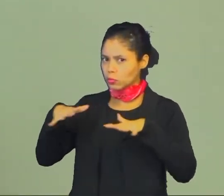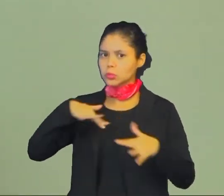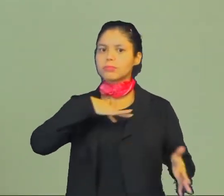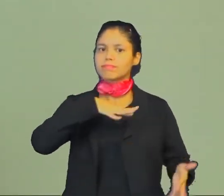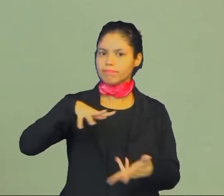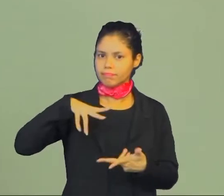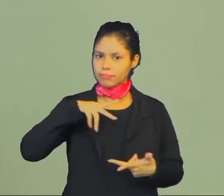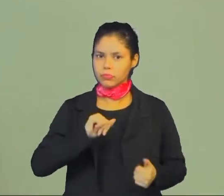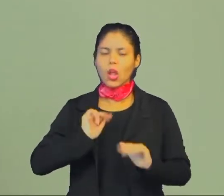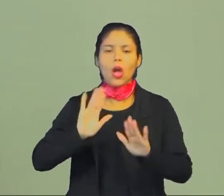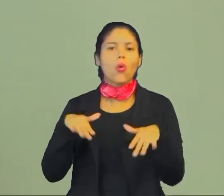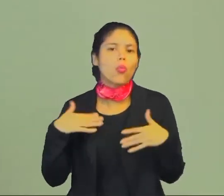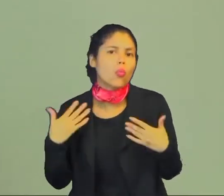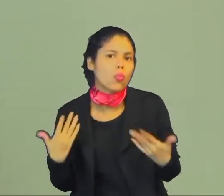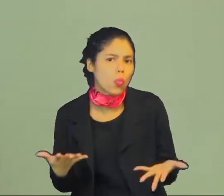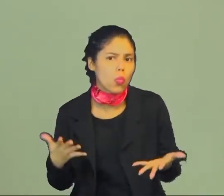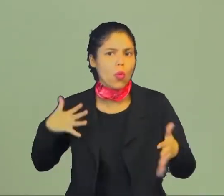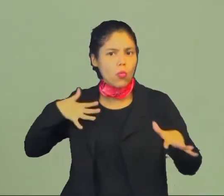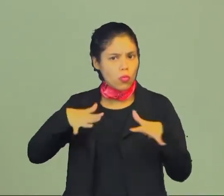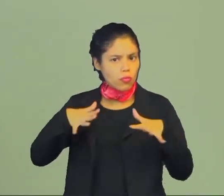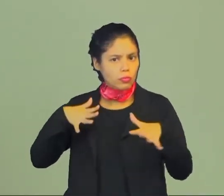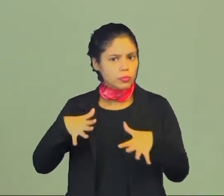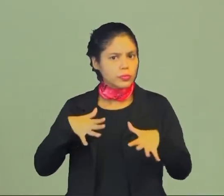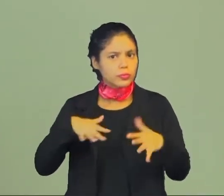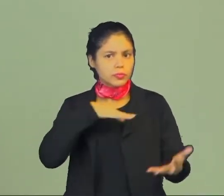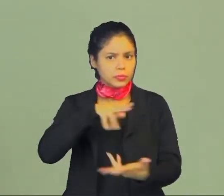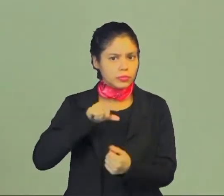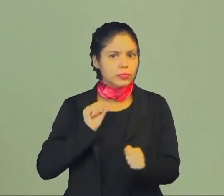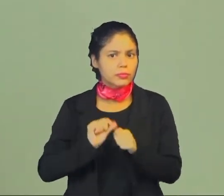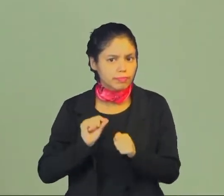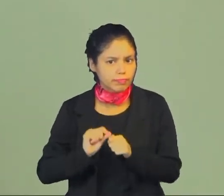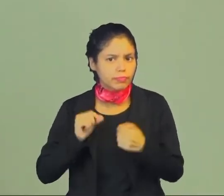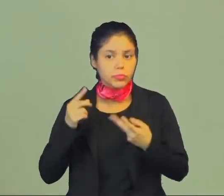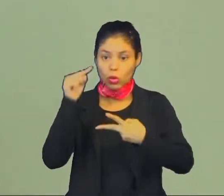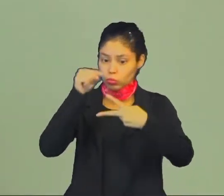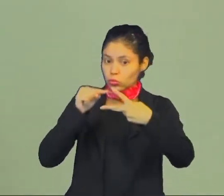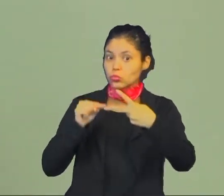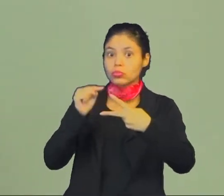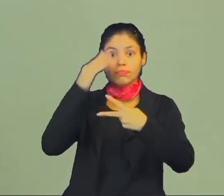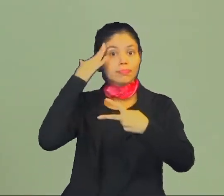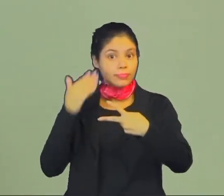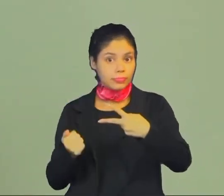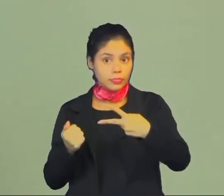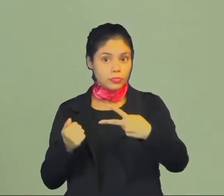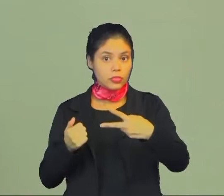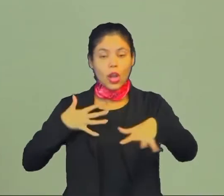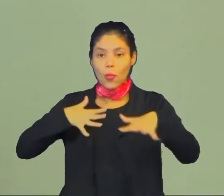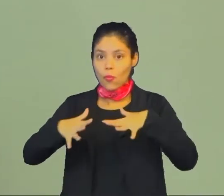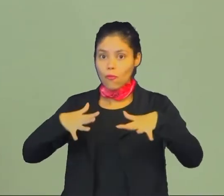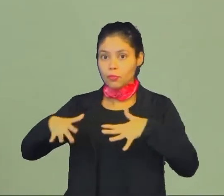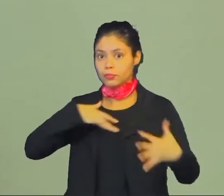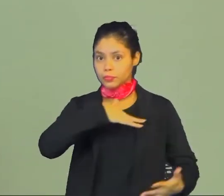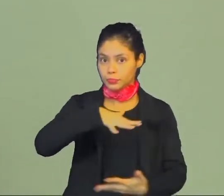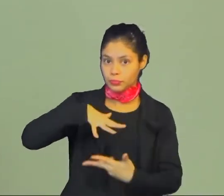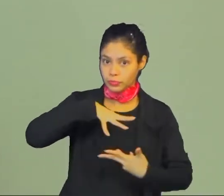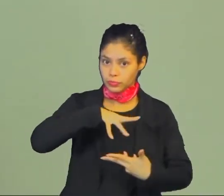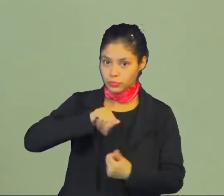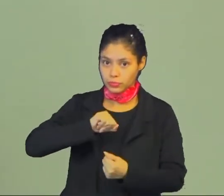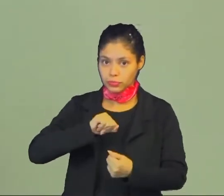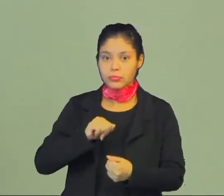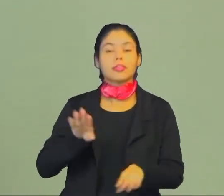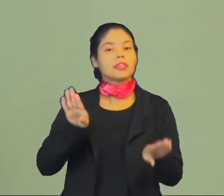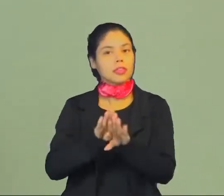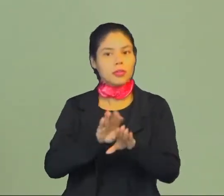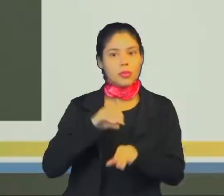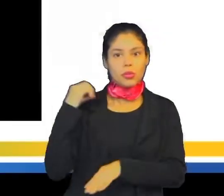movimentos da Terra Que tipo de movimentos a terra faz sabemos que são dois movimentos o movimento de rotação e